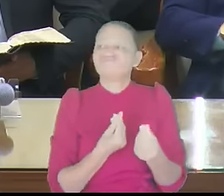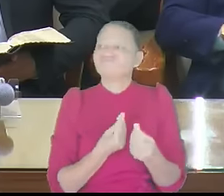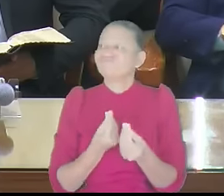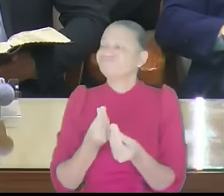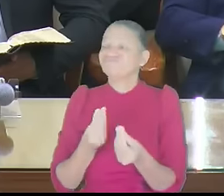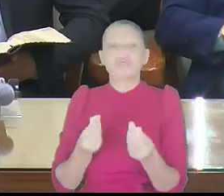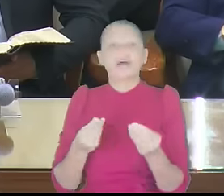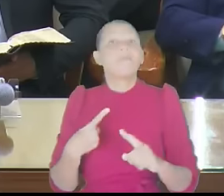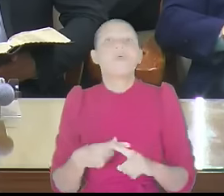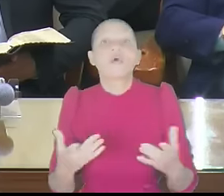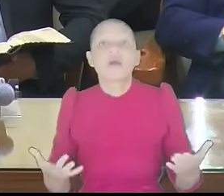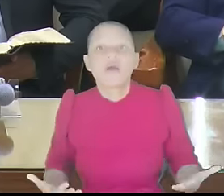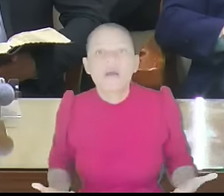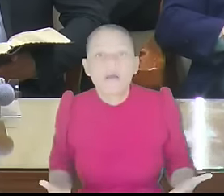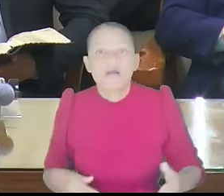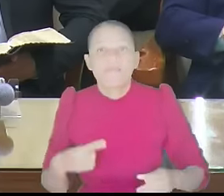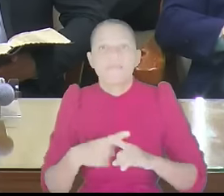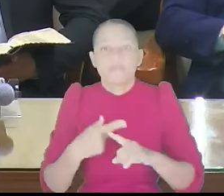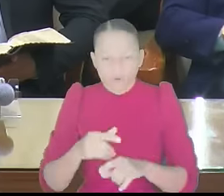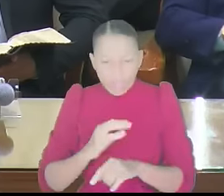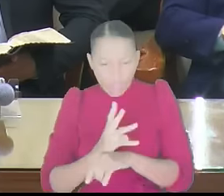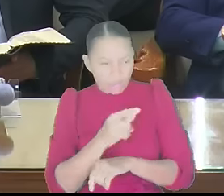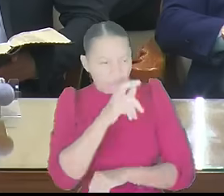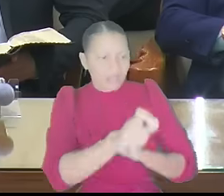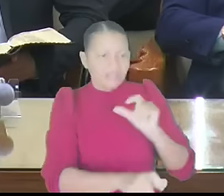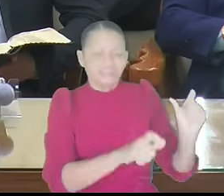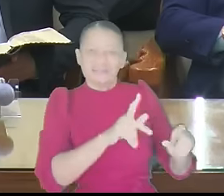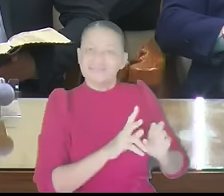Sabe por quê? Porque a igreja está indiferente.